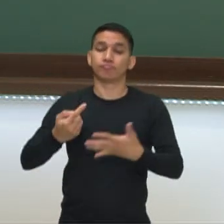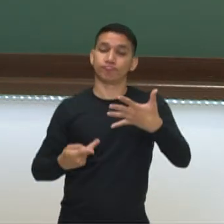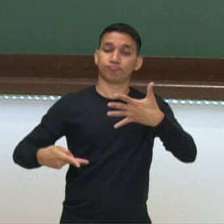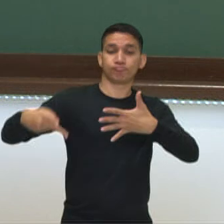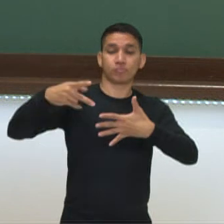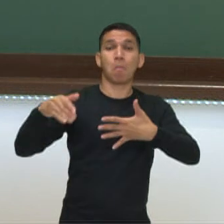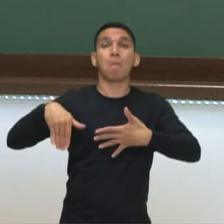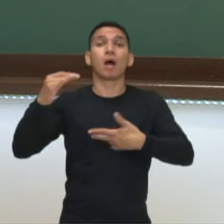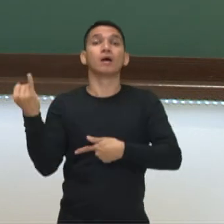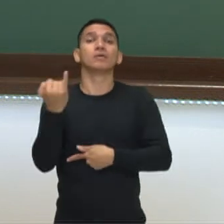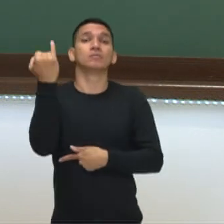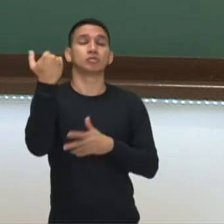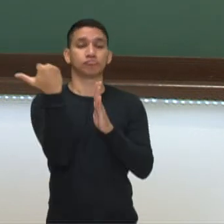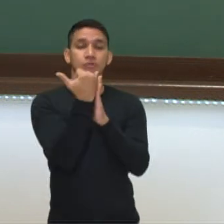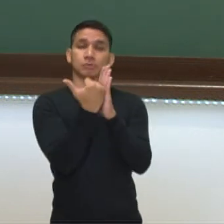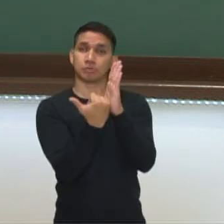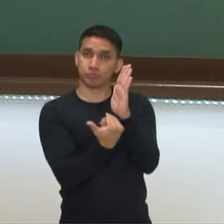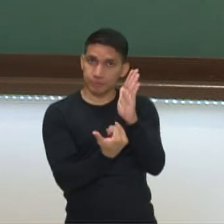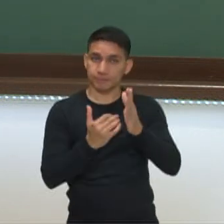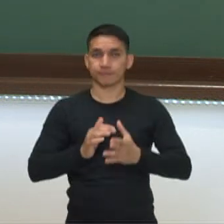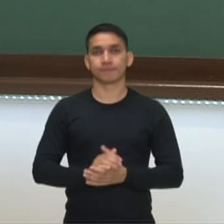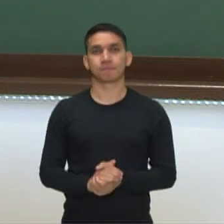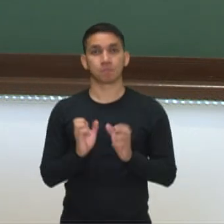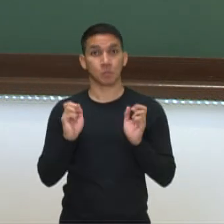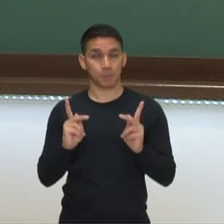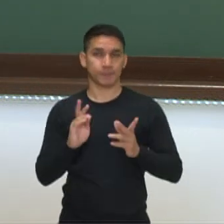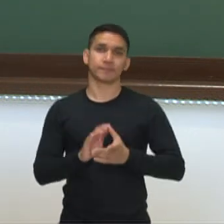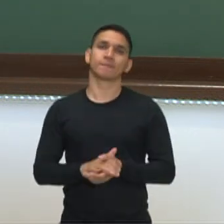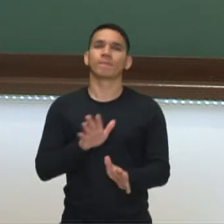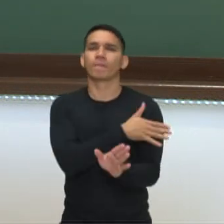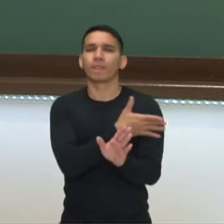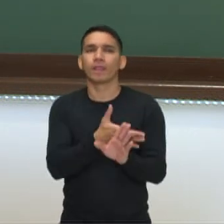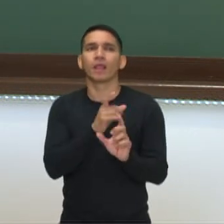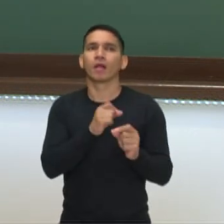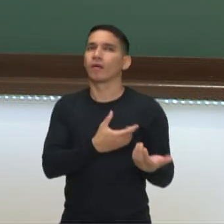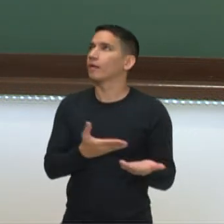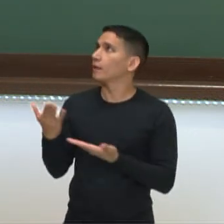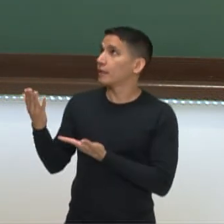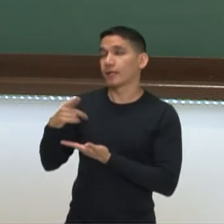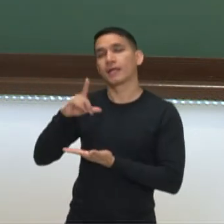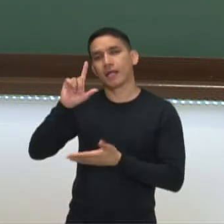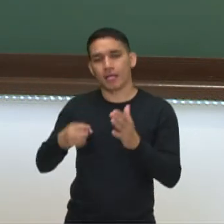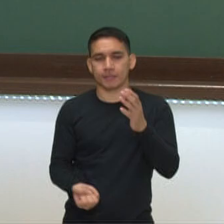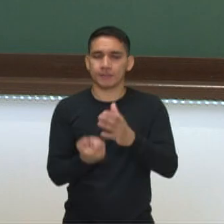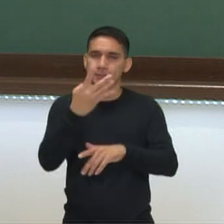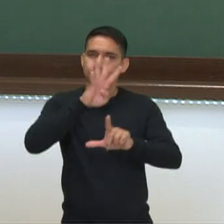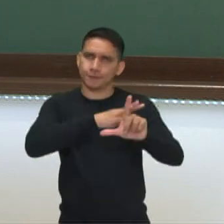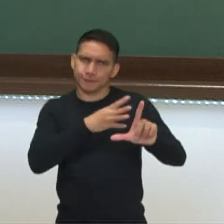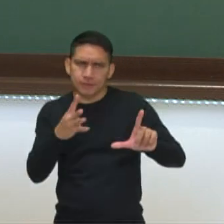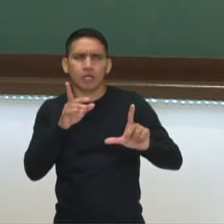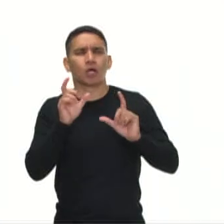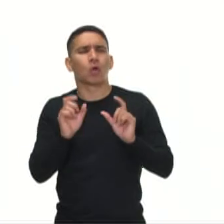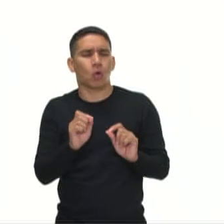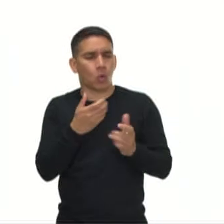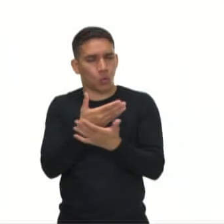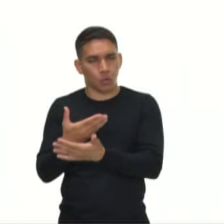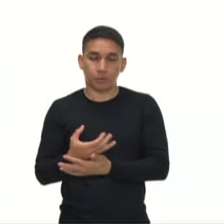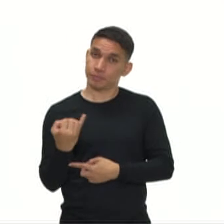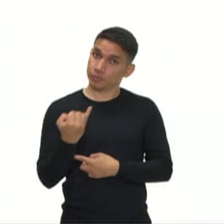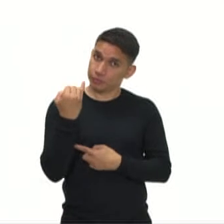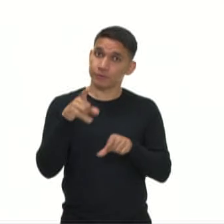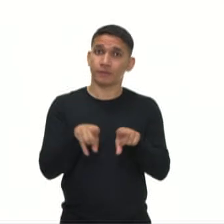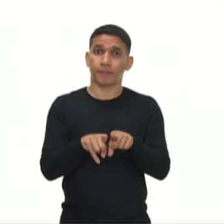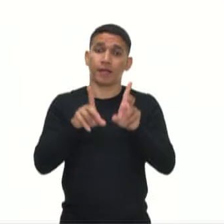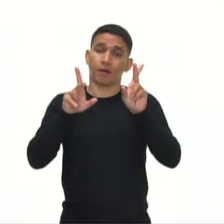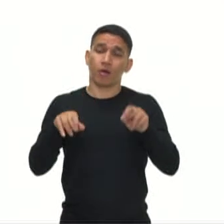média prioridade e pequena prioridade. Beleza? Então aqui, ó, ter um cronograma de estudos é muito importante, assim como gerenciar o tempo,